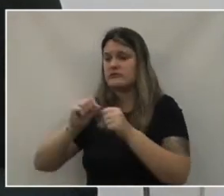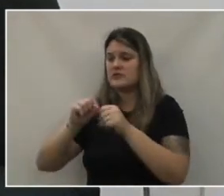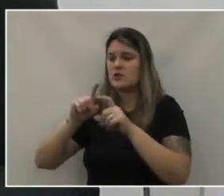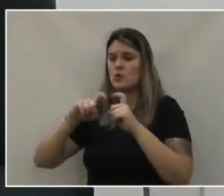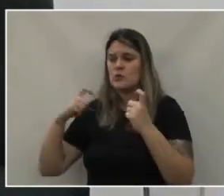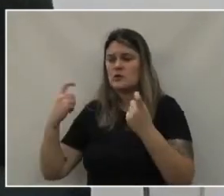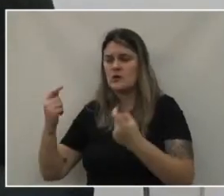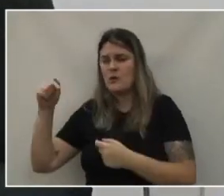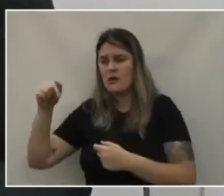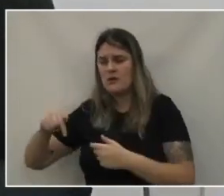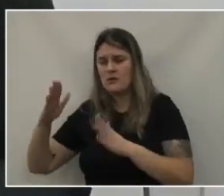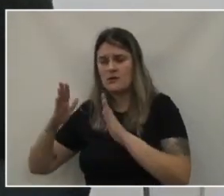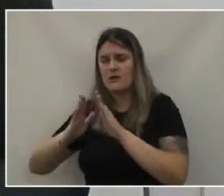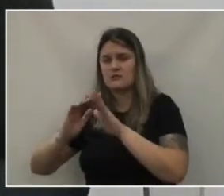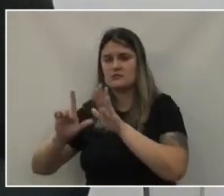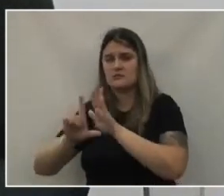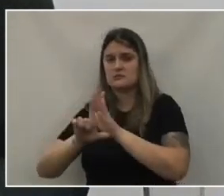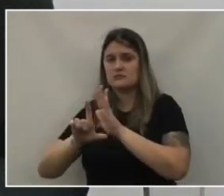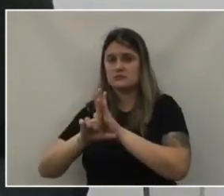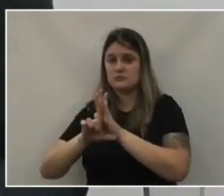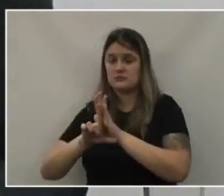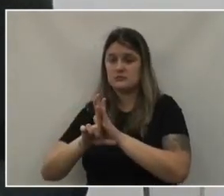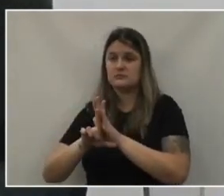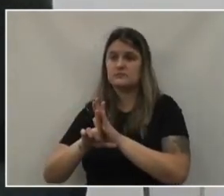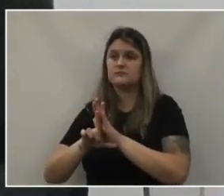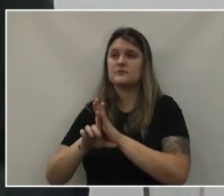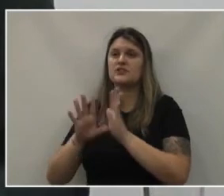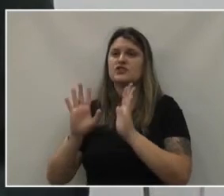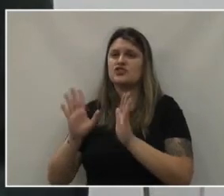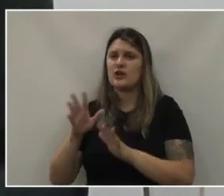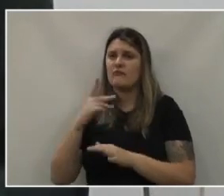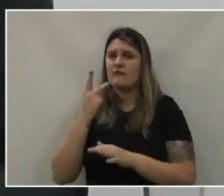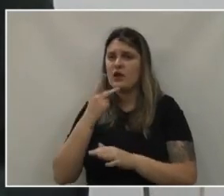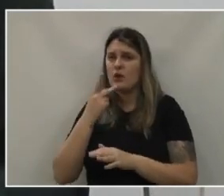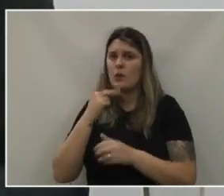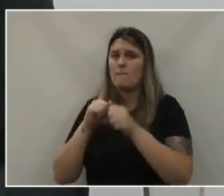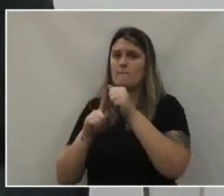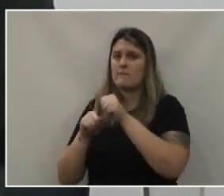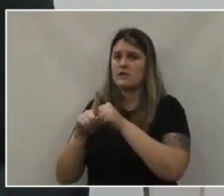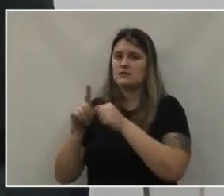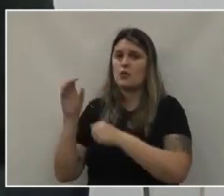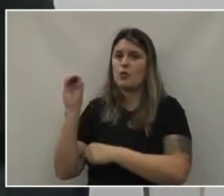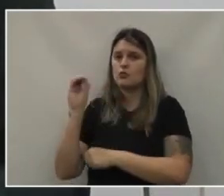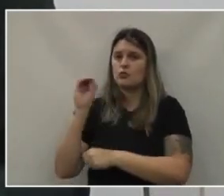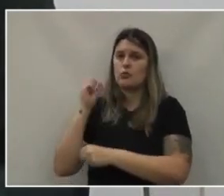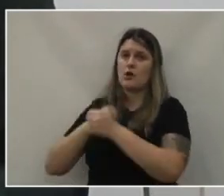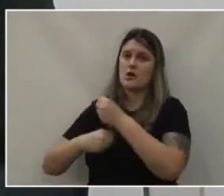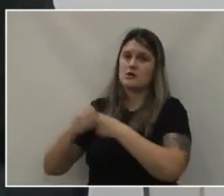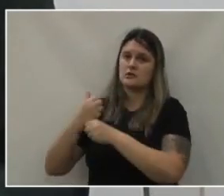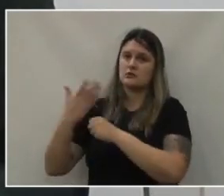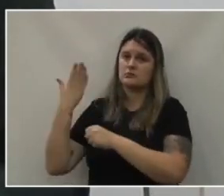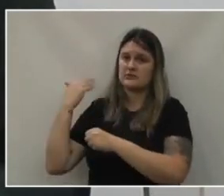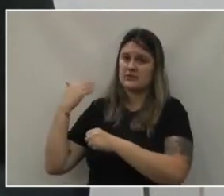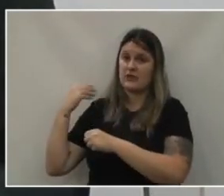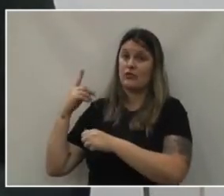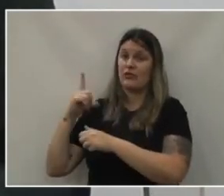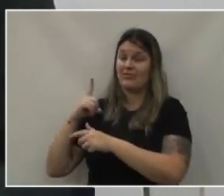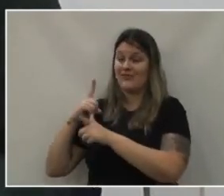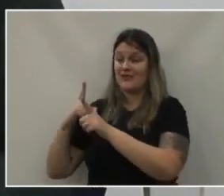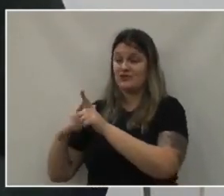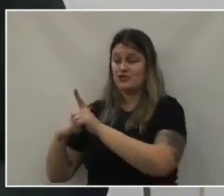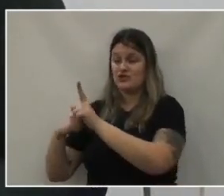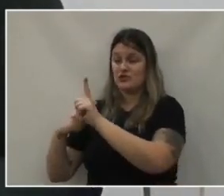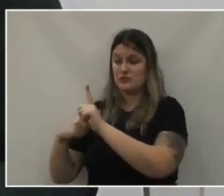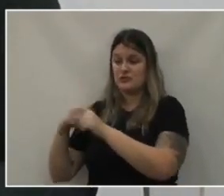dessa Casa de Leis, onde foi mencionado, já em outubro do ano passado, que, além da dívida